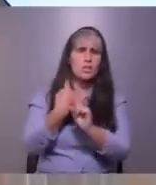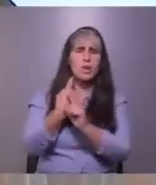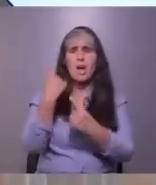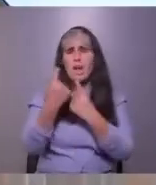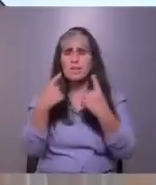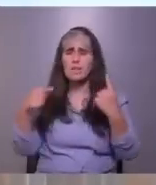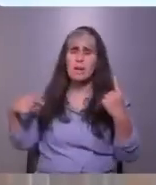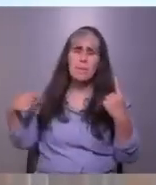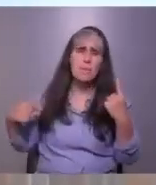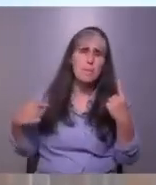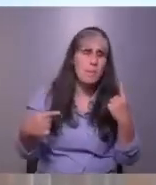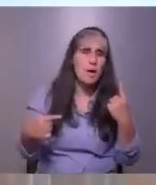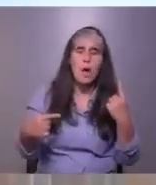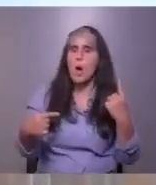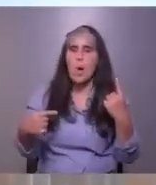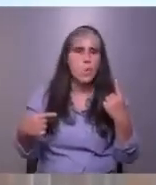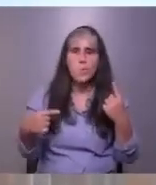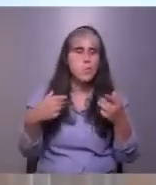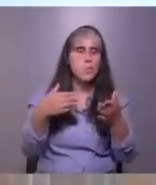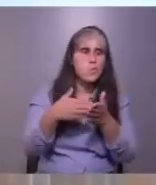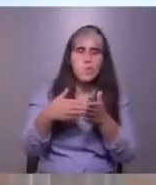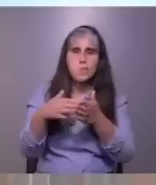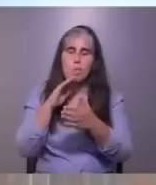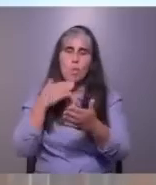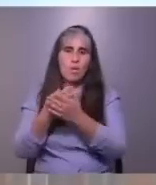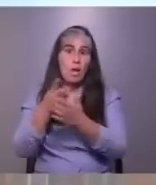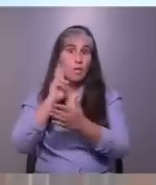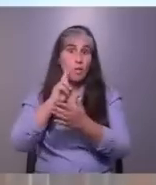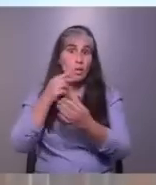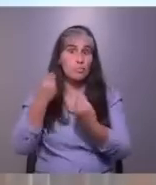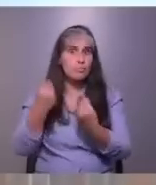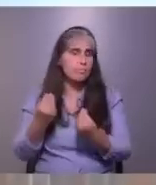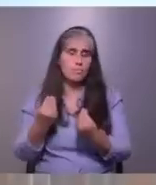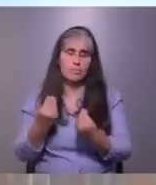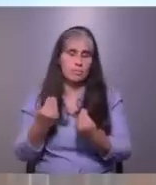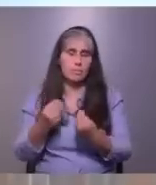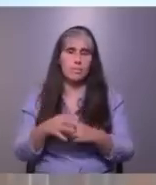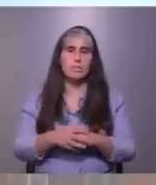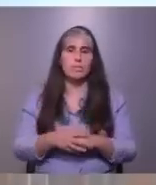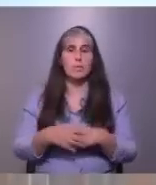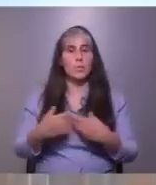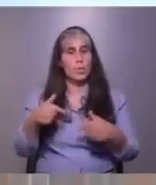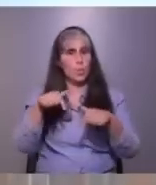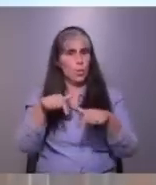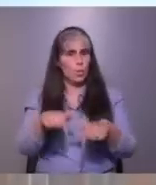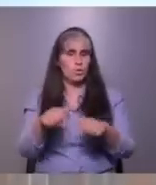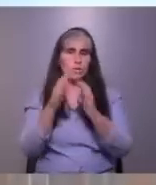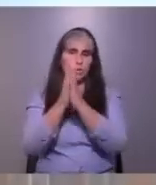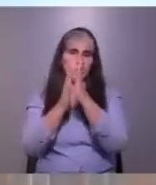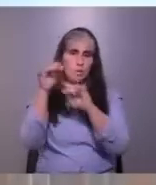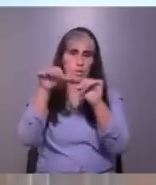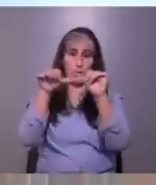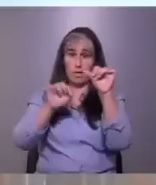vezes nos impedem de valorizar suficientemente. Ora, a Palavra de Deus hoje proclamada vem